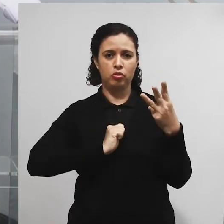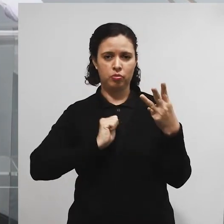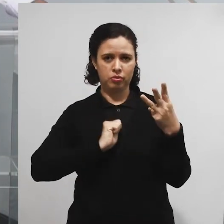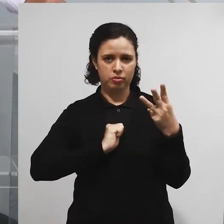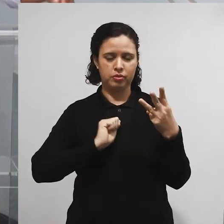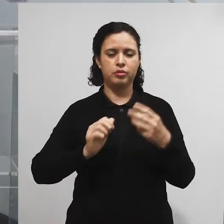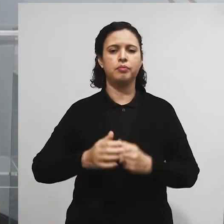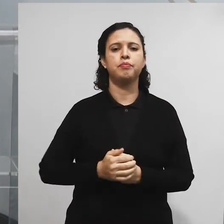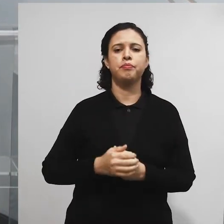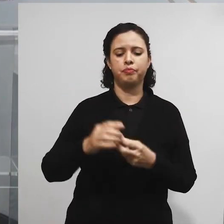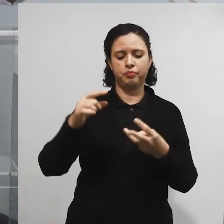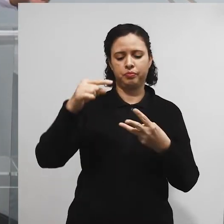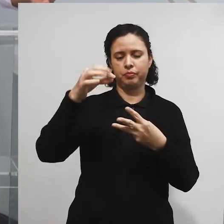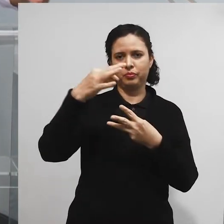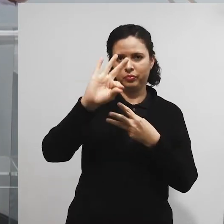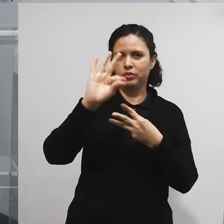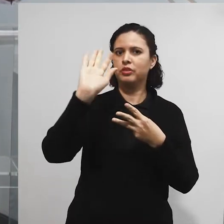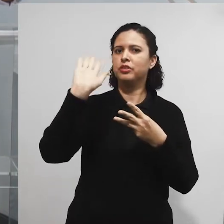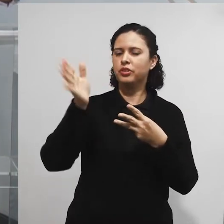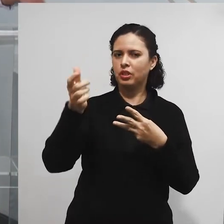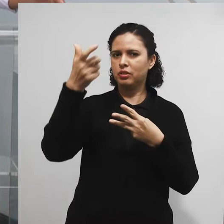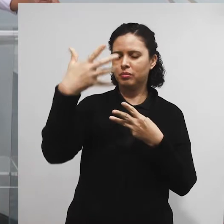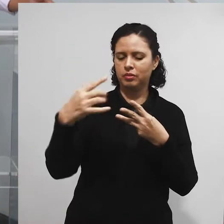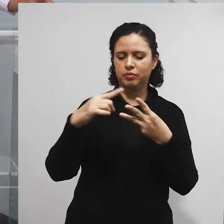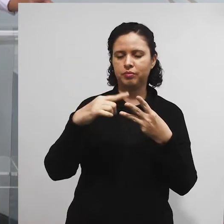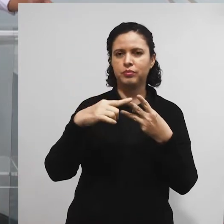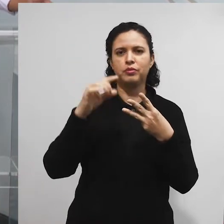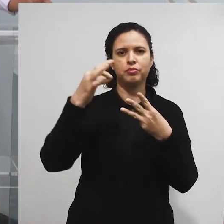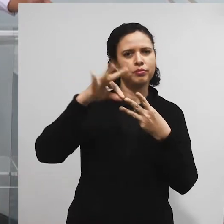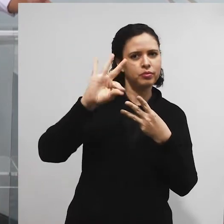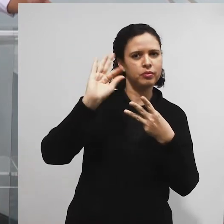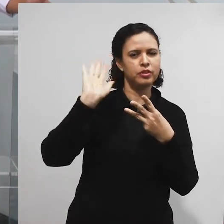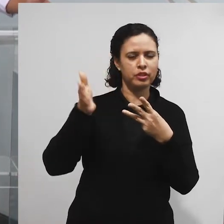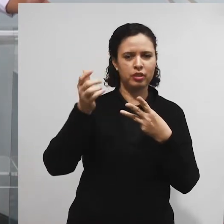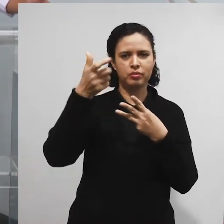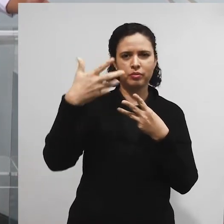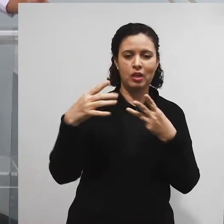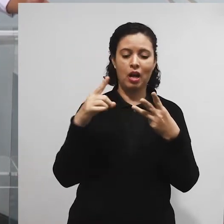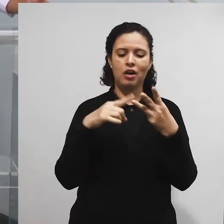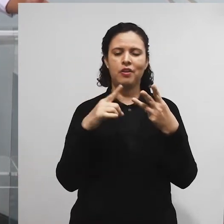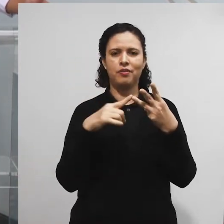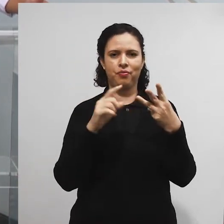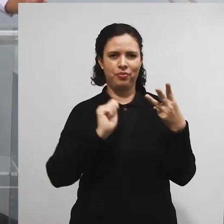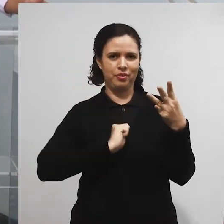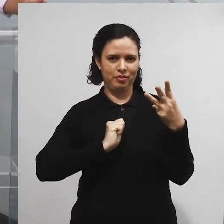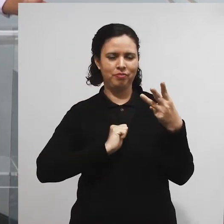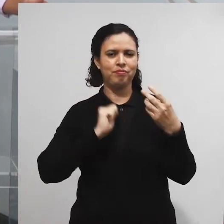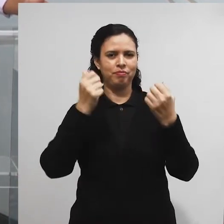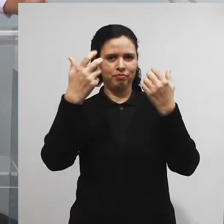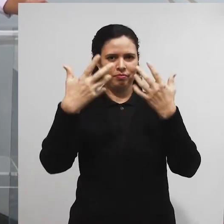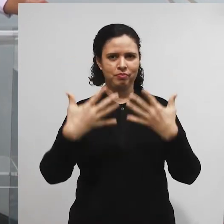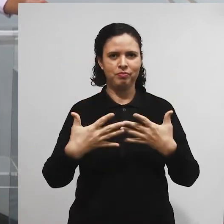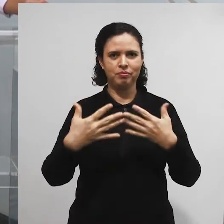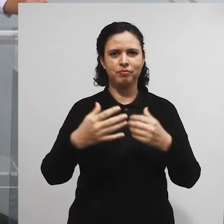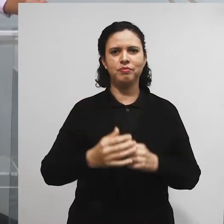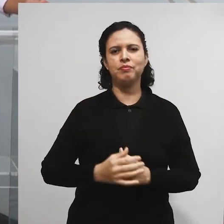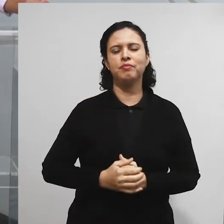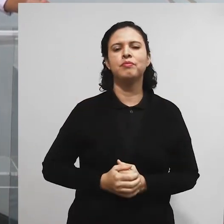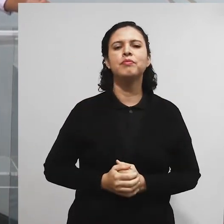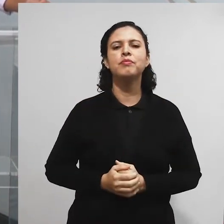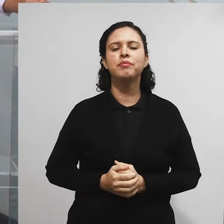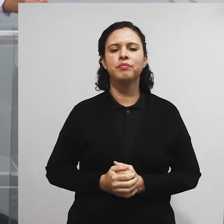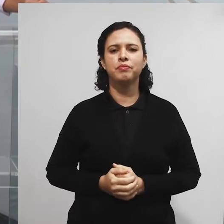já falamos da ciência política, já falamos da sociologia e agora vamos abordar a